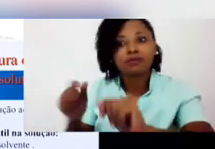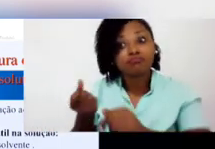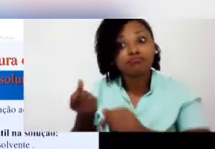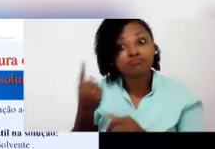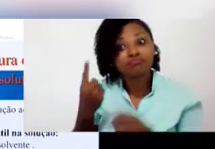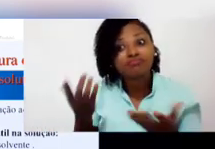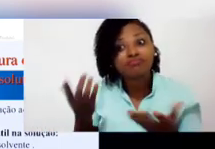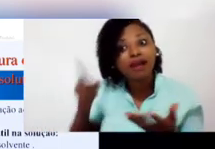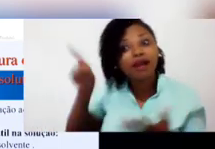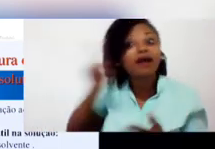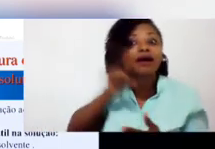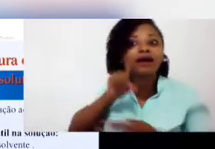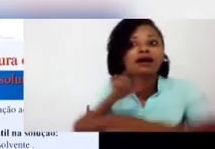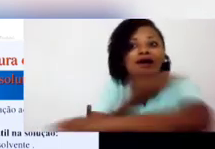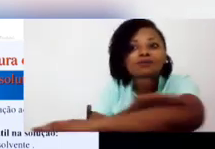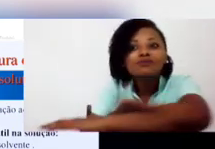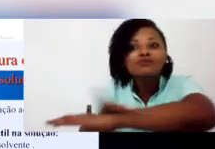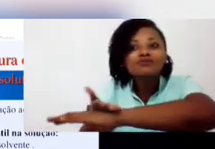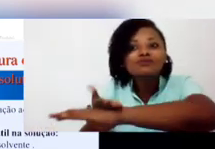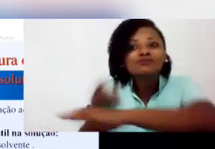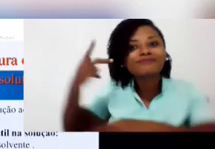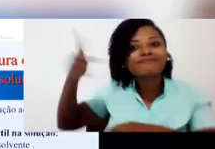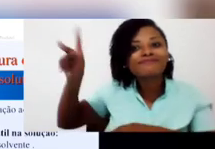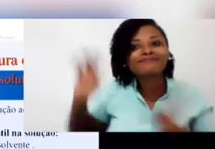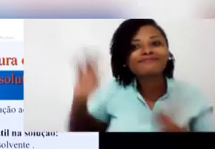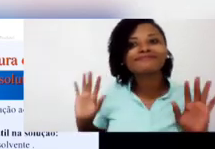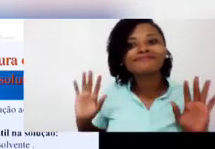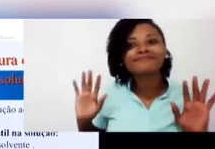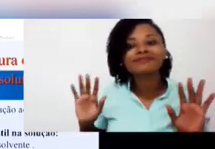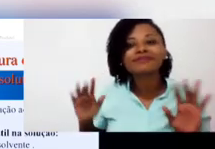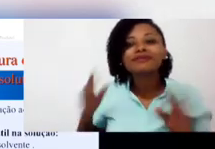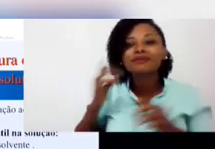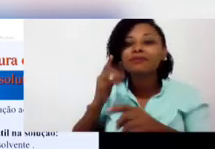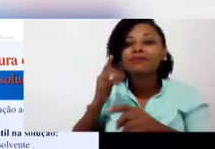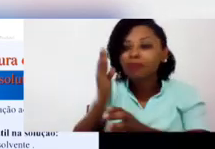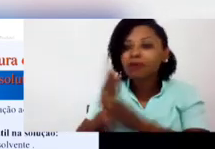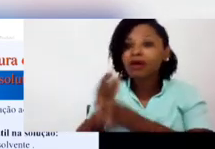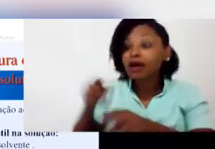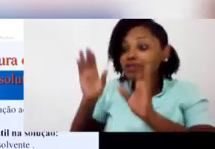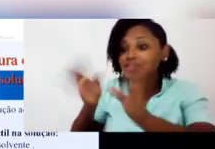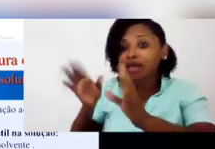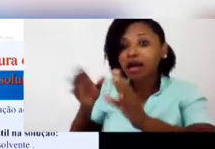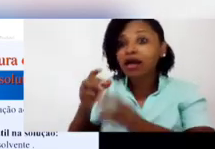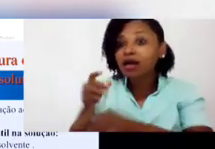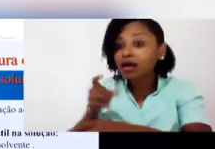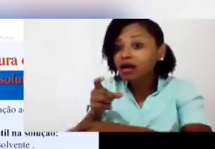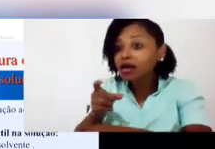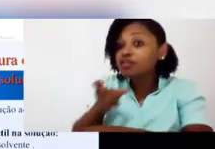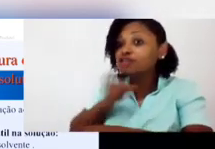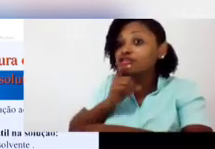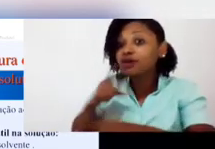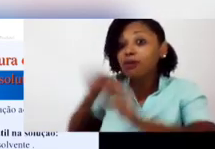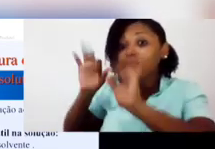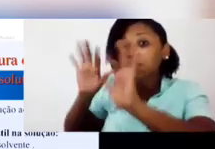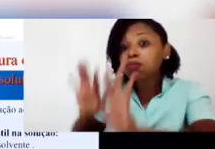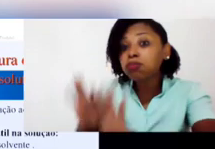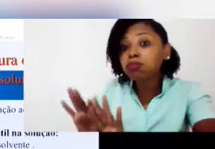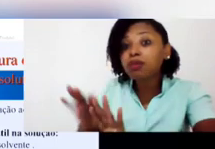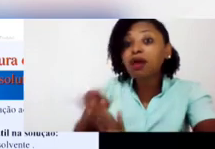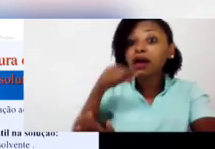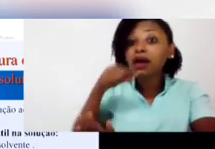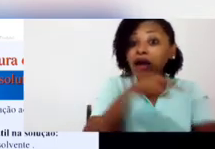coloco uma quantidade de sal, né, ela não vai mais congelar aquela temperatura que era 0